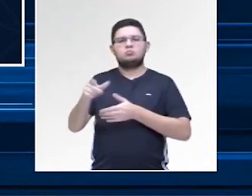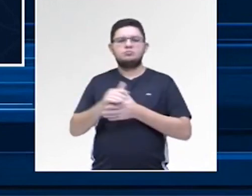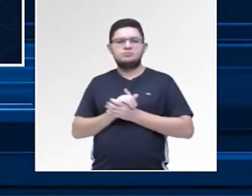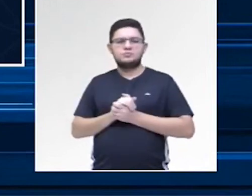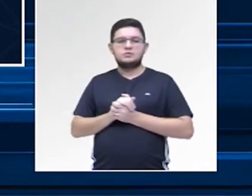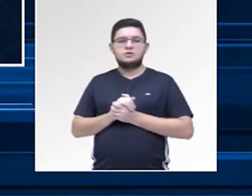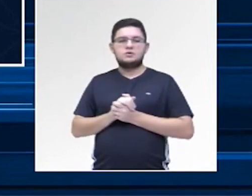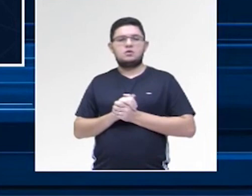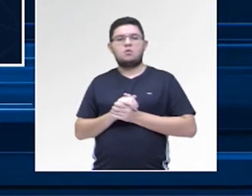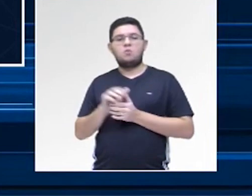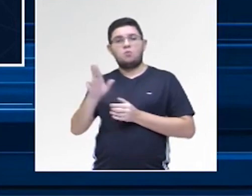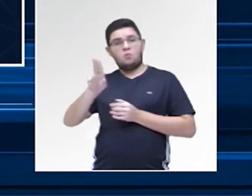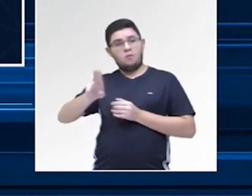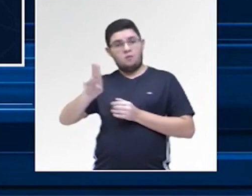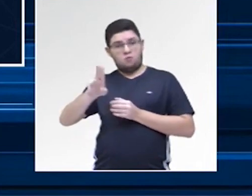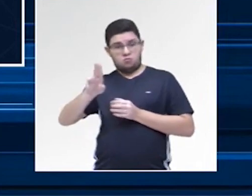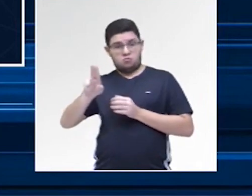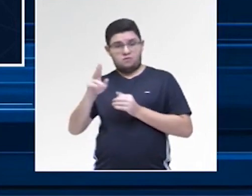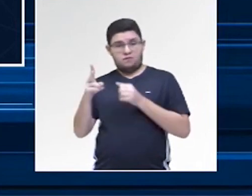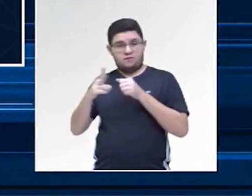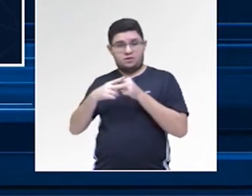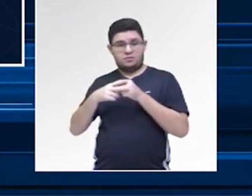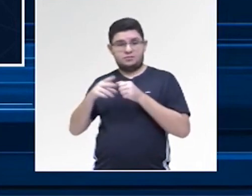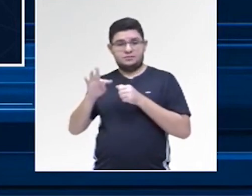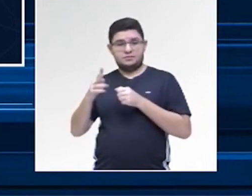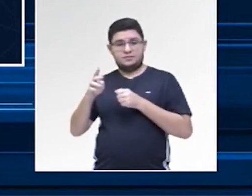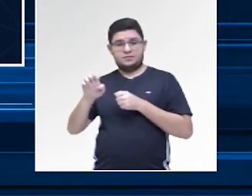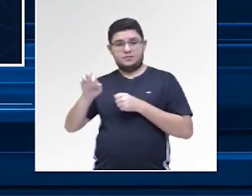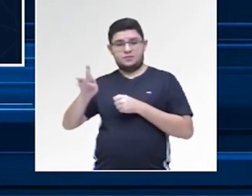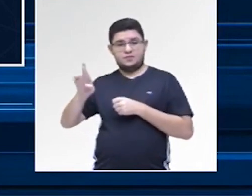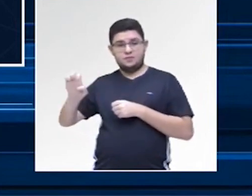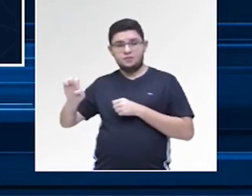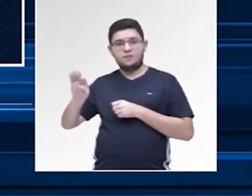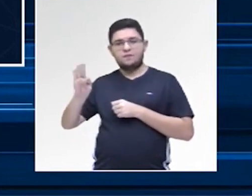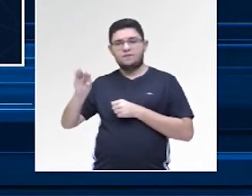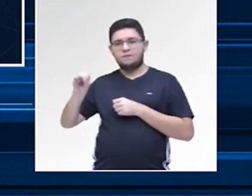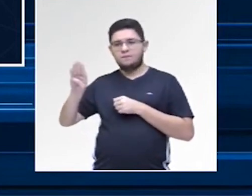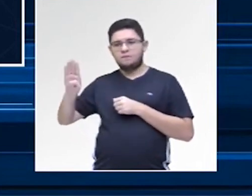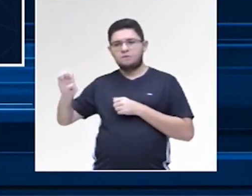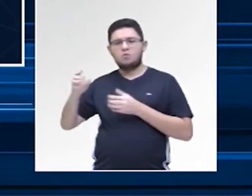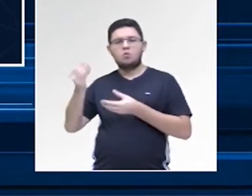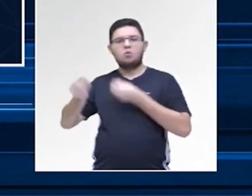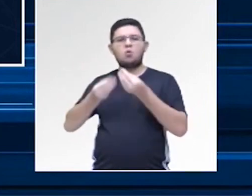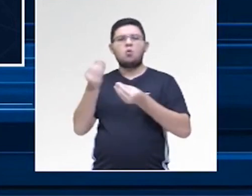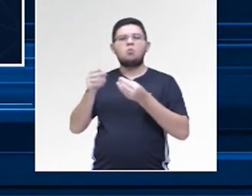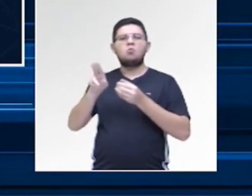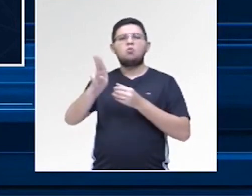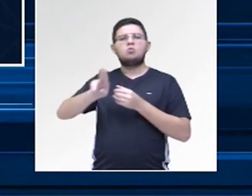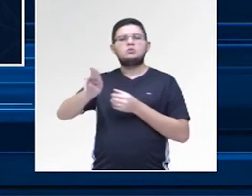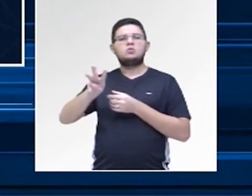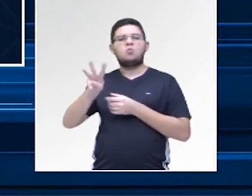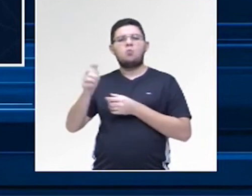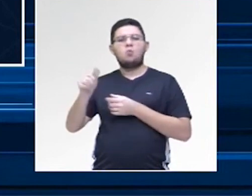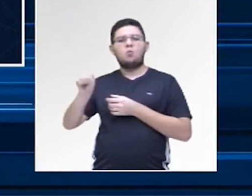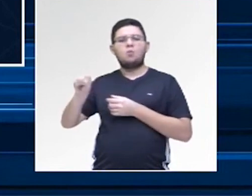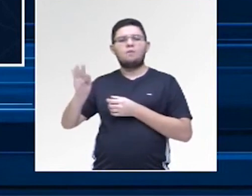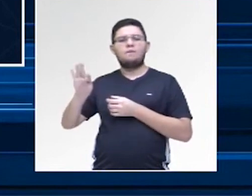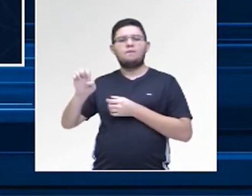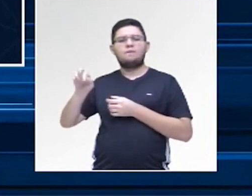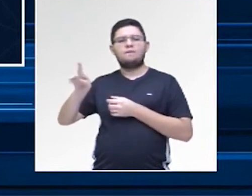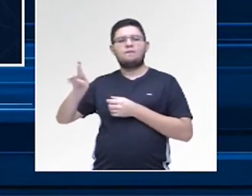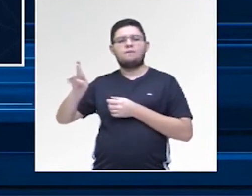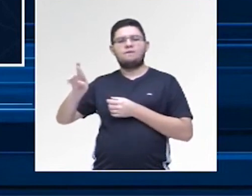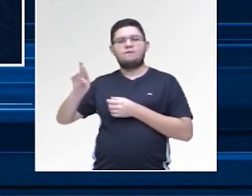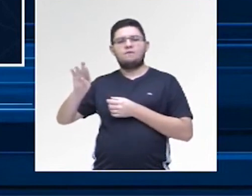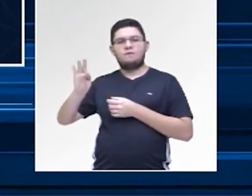do there to be para perguntas é was there. Essa forma só é para o singular. Tá bom, gente? Eu espero que vocês